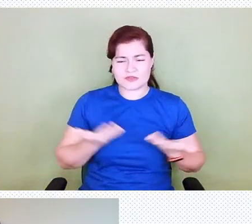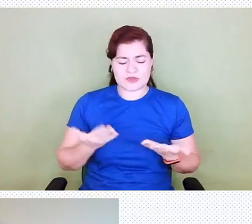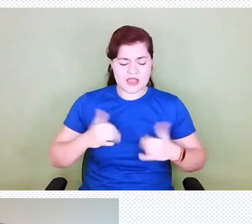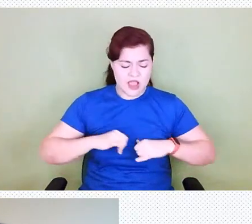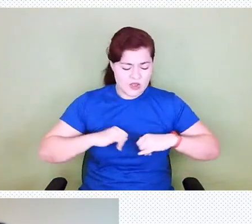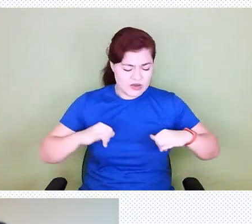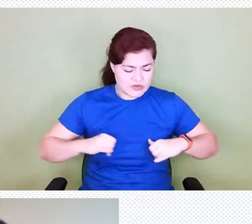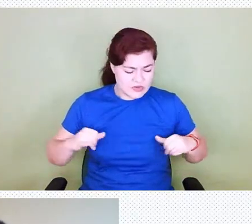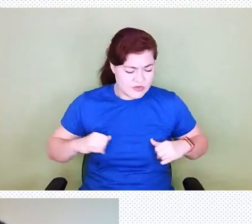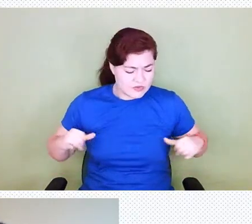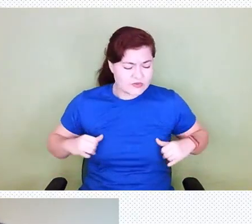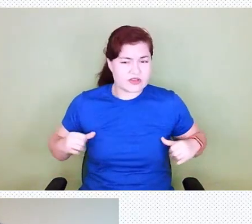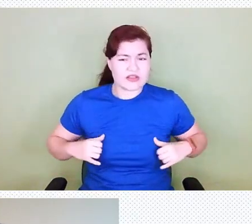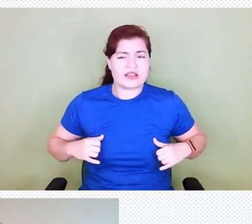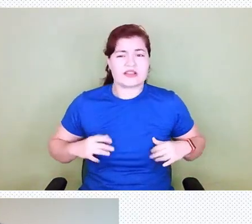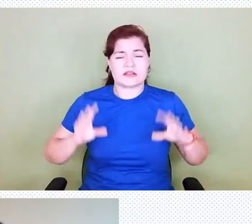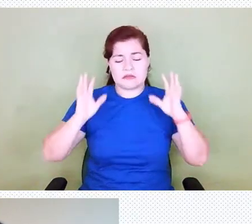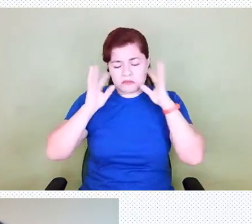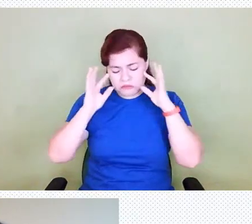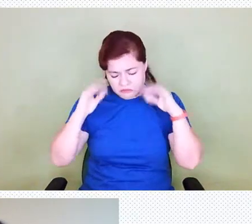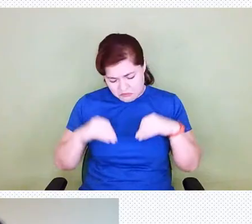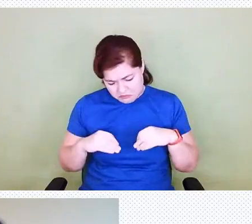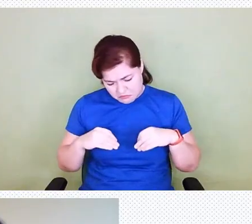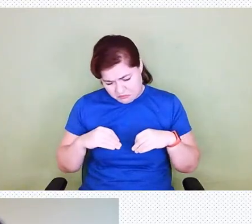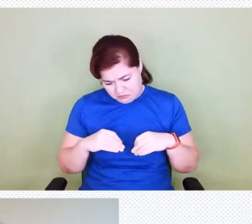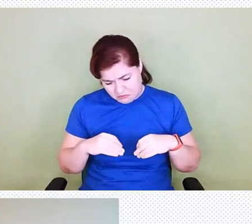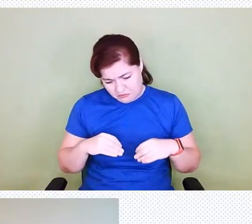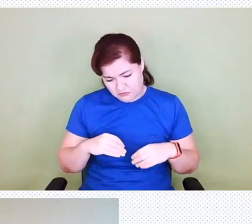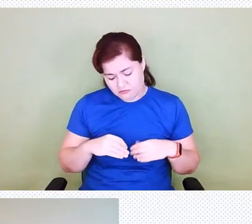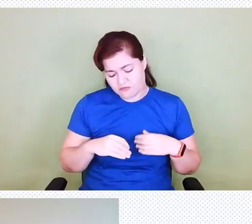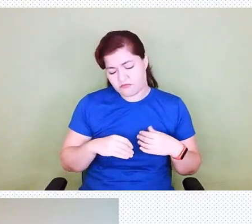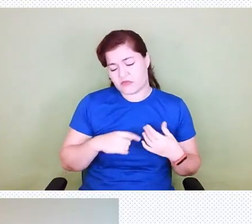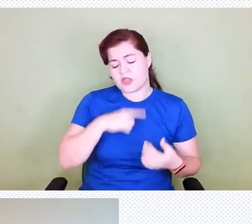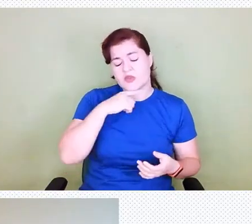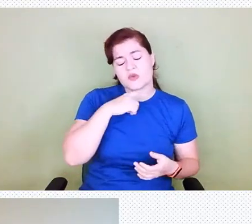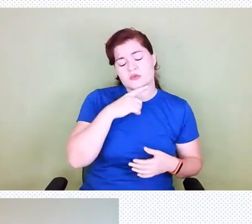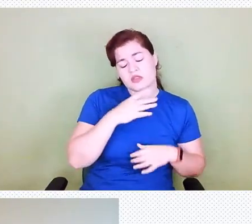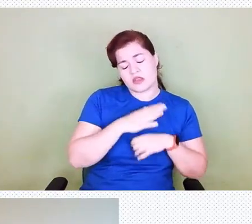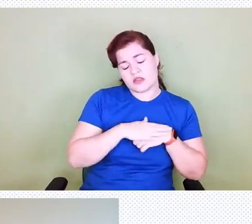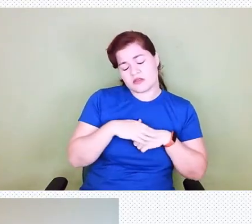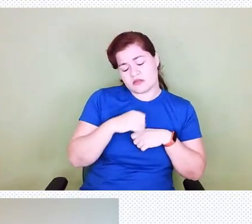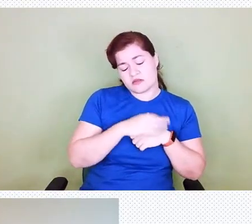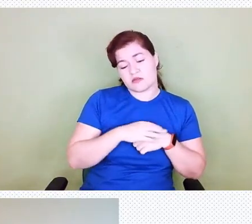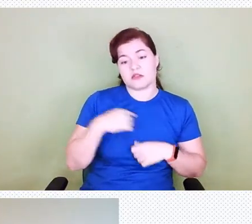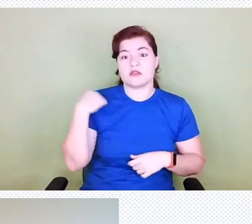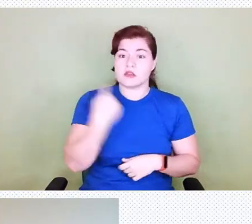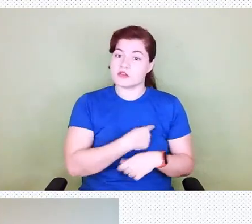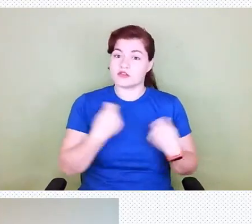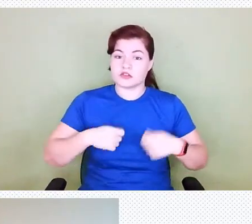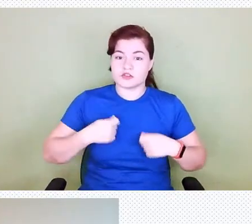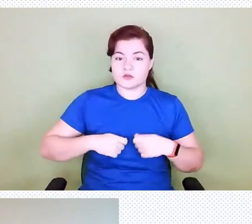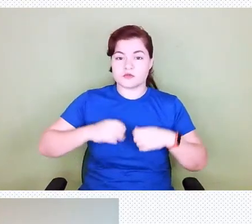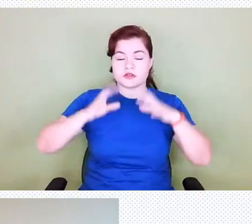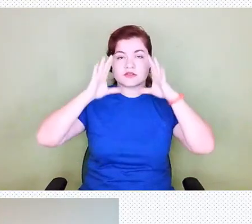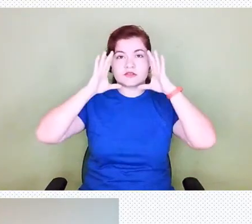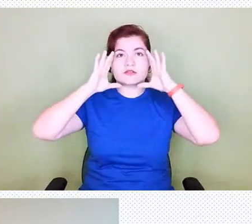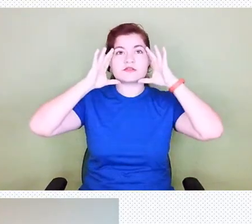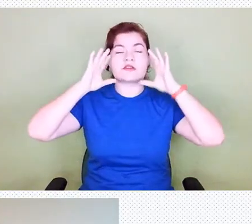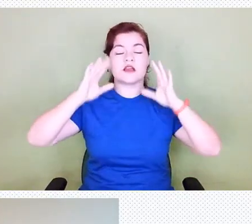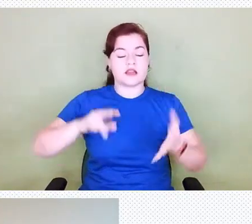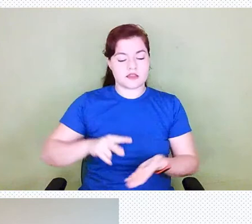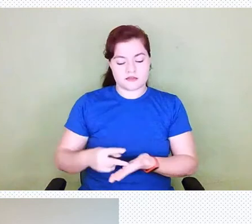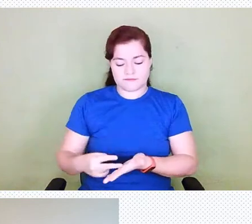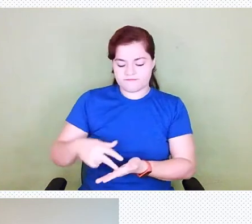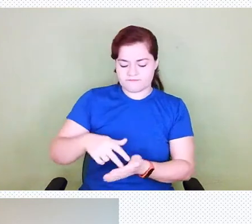sofrida, para baixo, sem alento, e nós precisamos levantar os caídos, sim, com